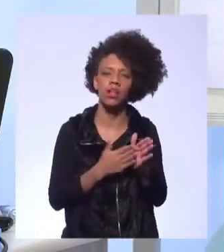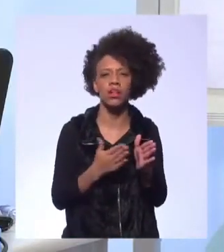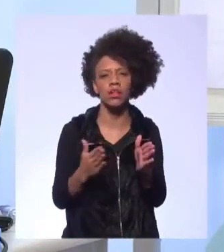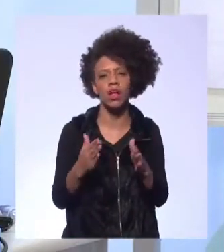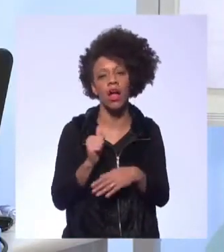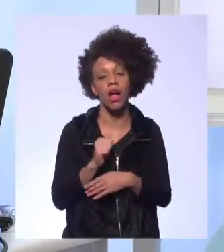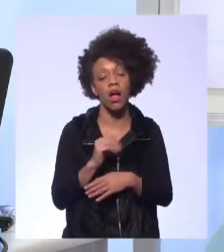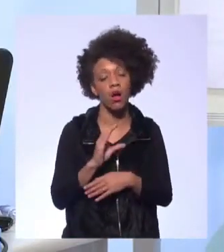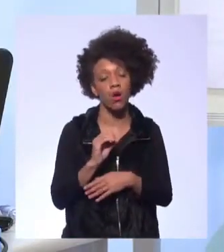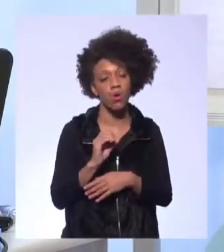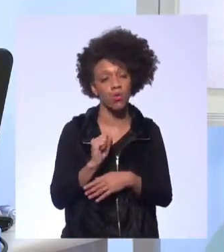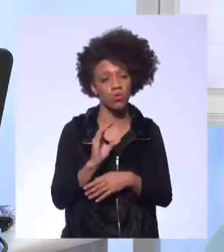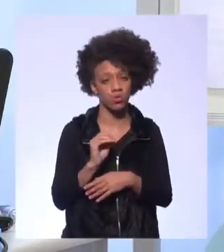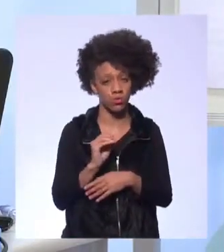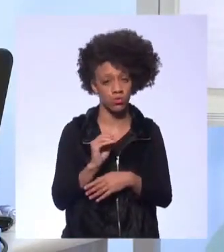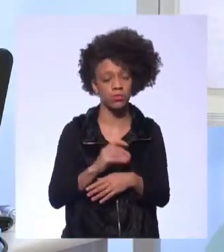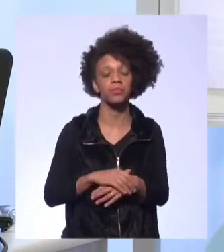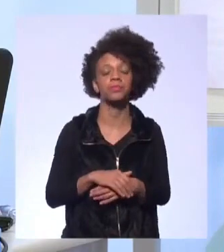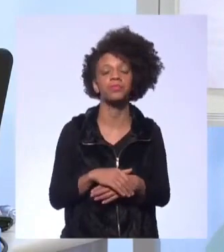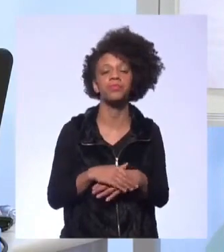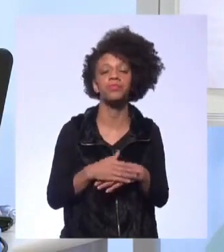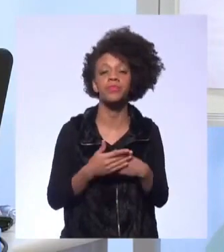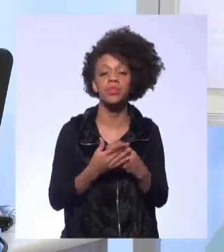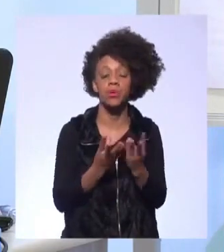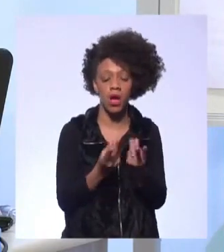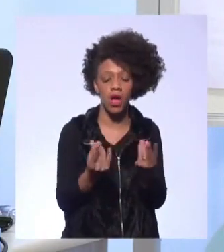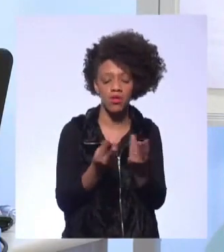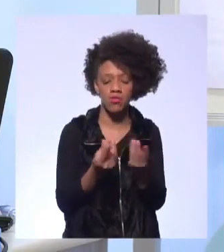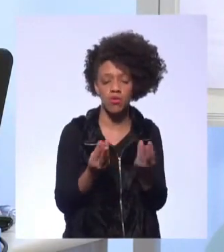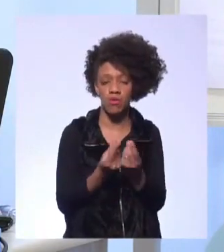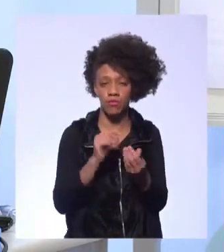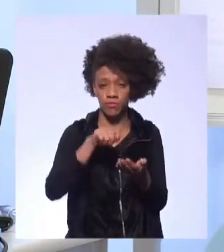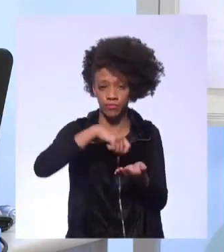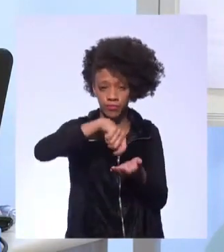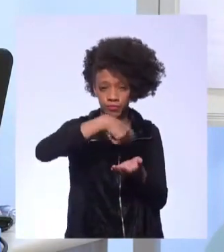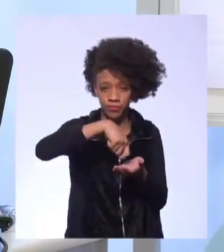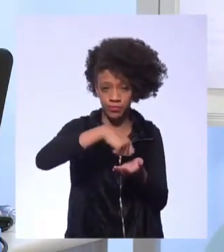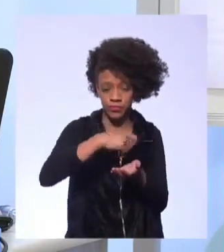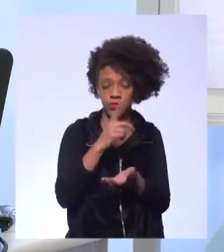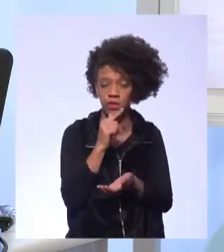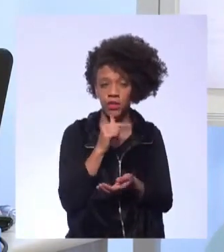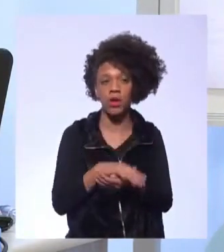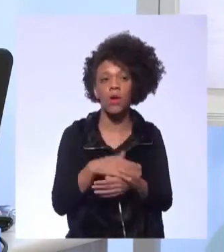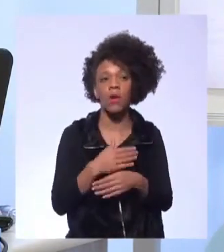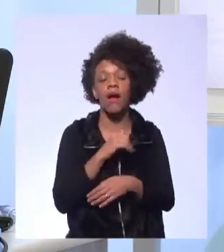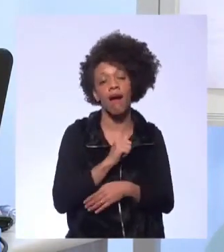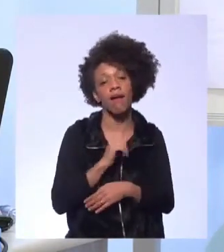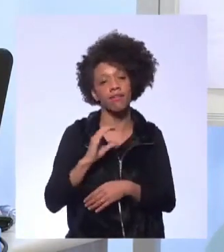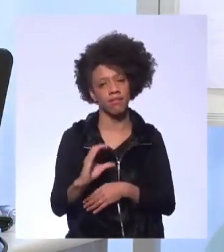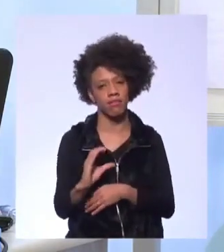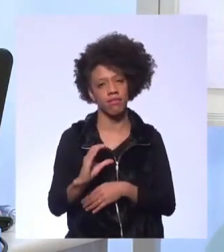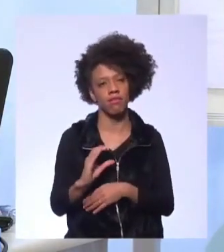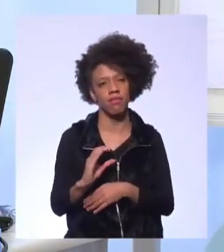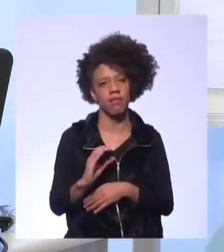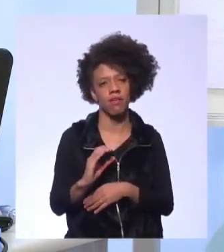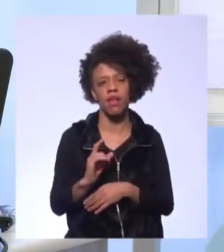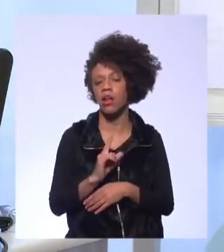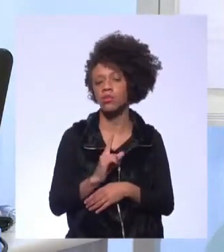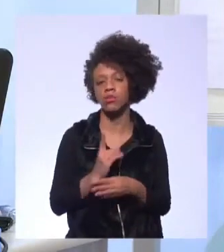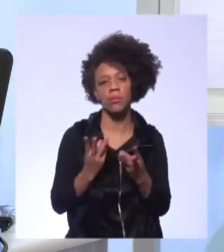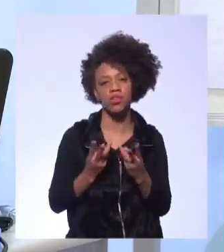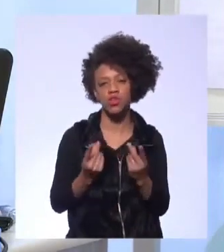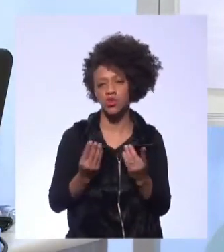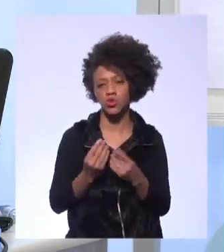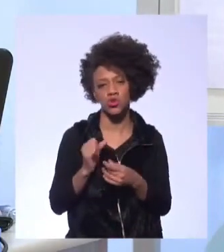aquoso, vamos dizer assim, tá ok? Então, ele foi dissolvido em água, então ele está aquoso. Então, eu sei que quando tiver um aquê do lado, ele não está mais no estado sólido, já